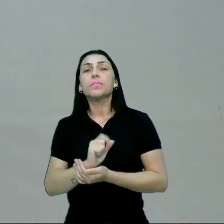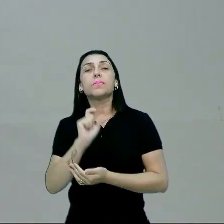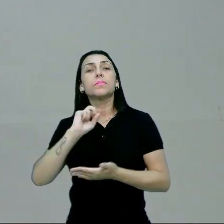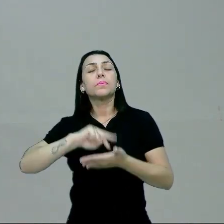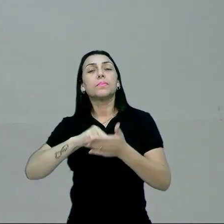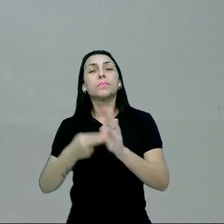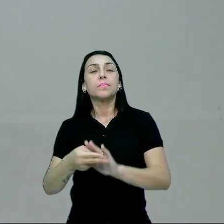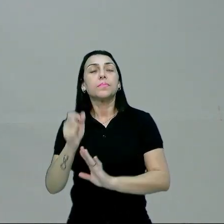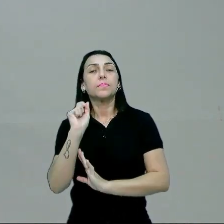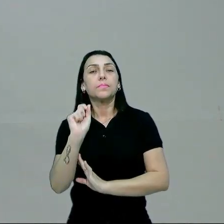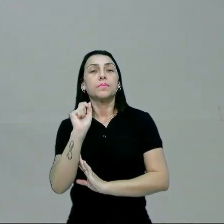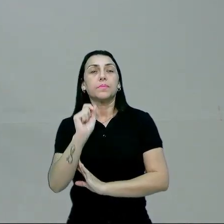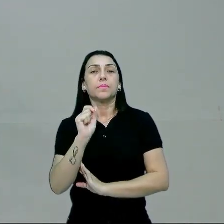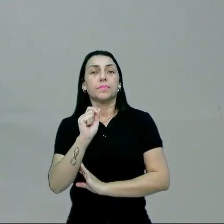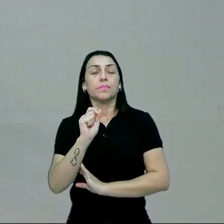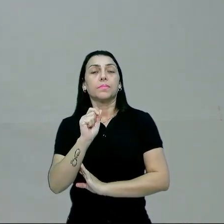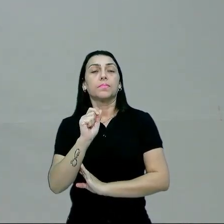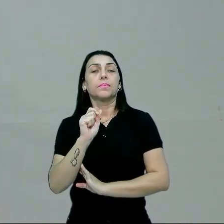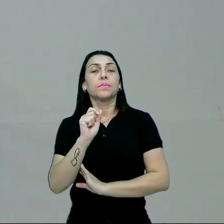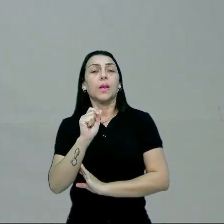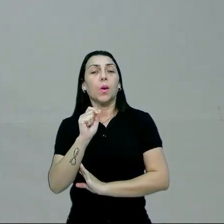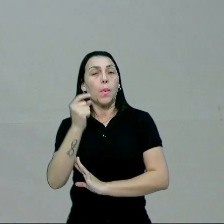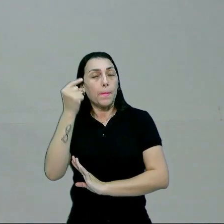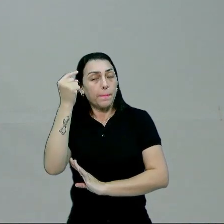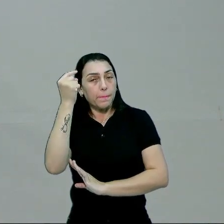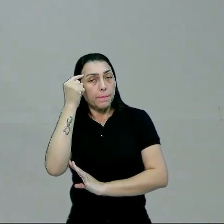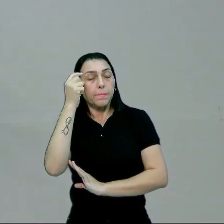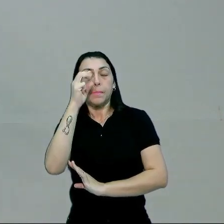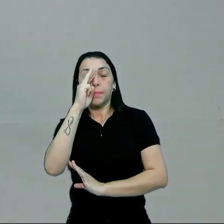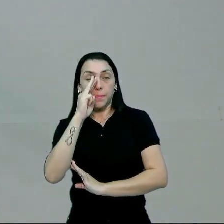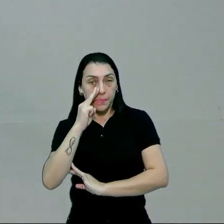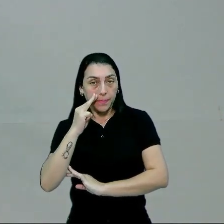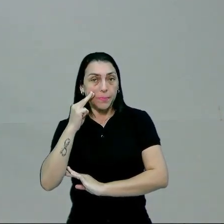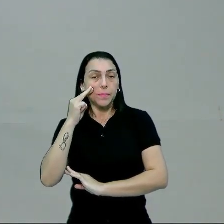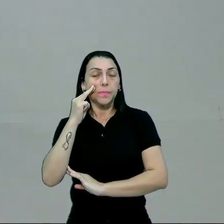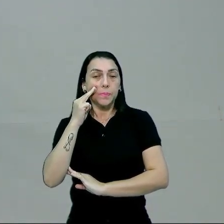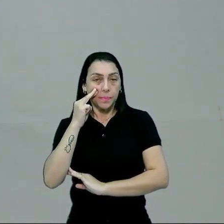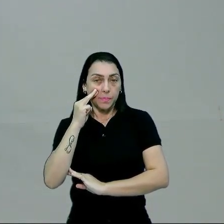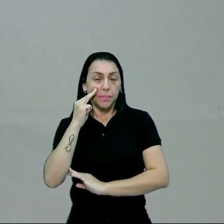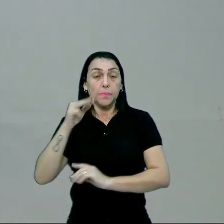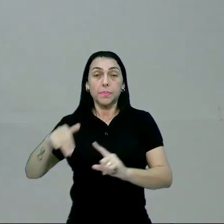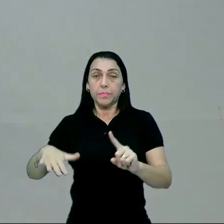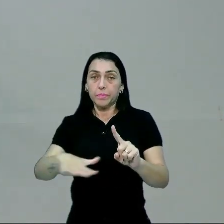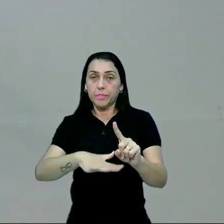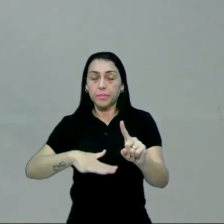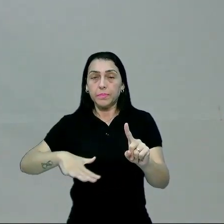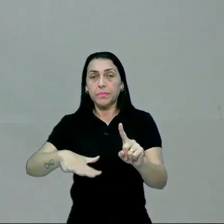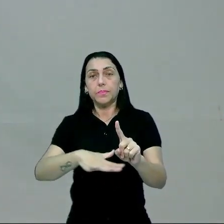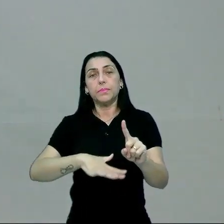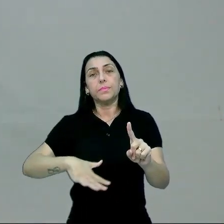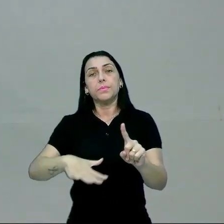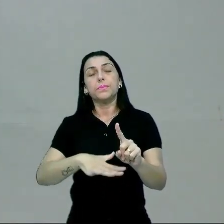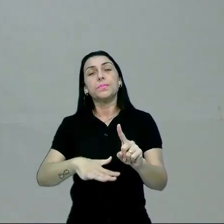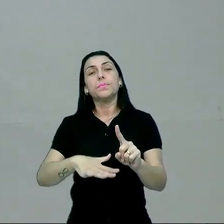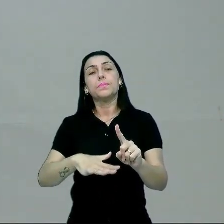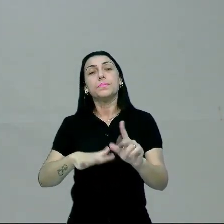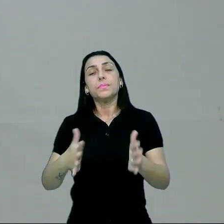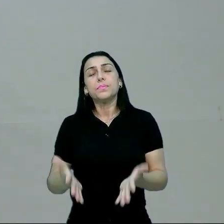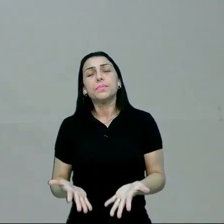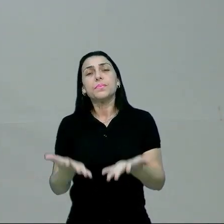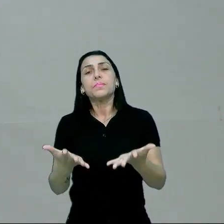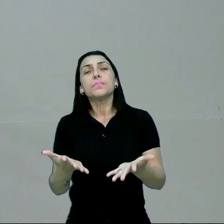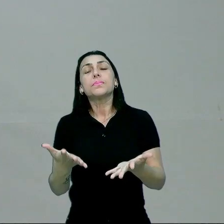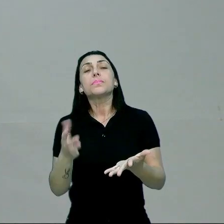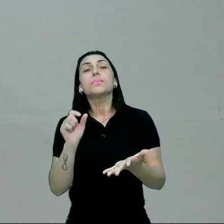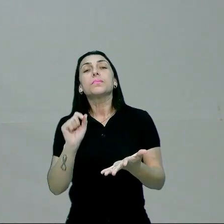dizer o quê? Segundo a corrente marxista do pensamento, a sociedade ela é movida